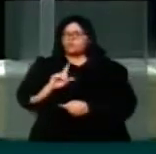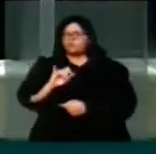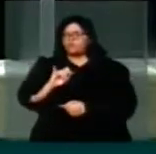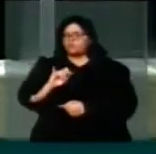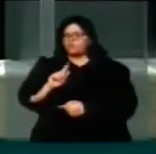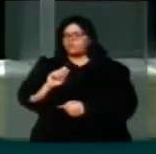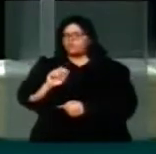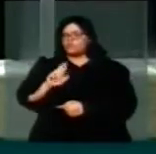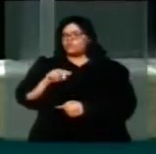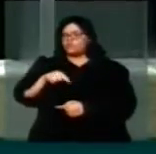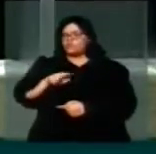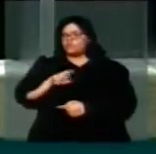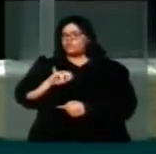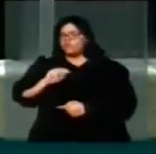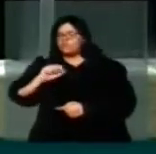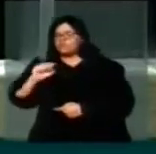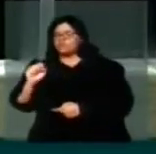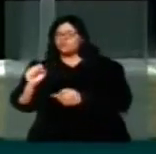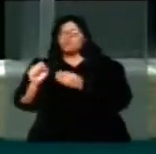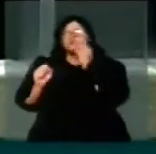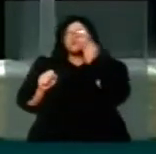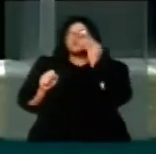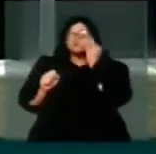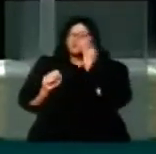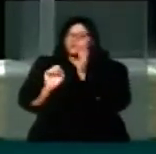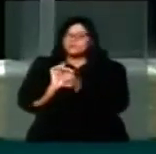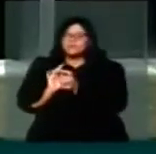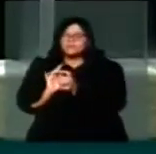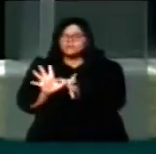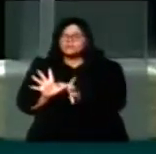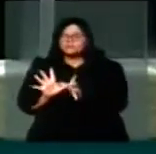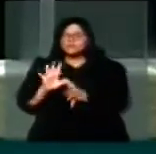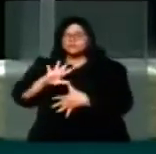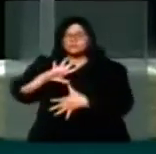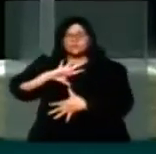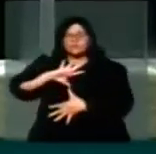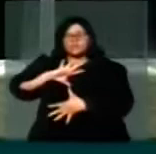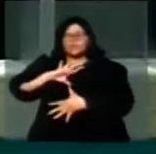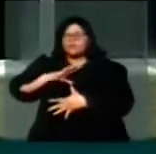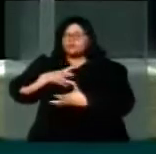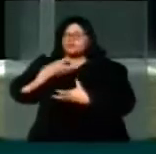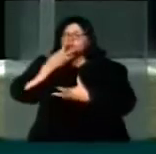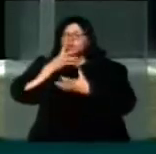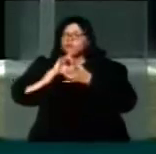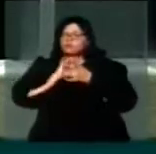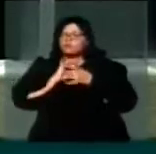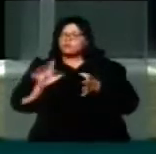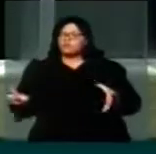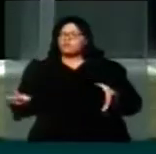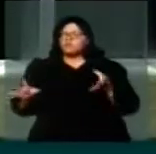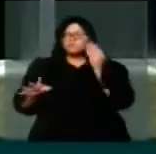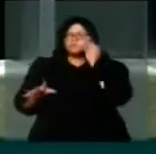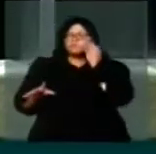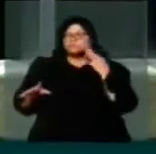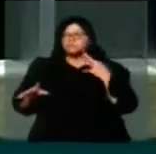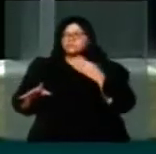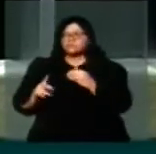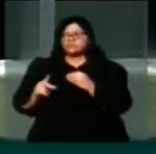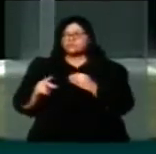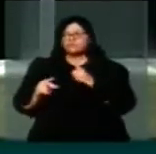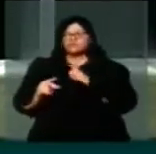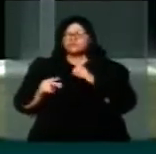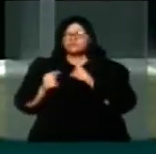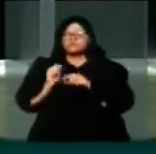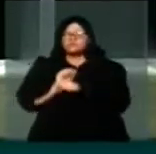luta de libertação da América Latina, na luta que todos tinham expectativa e que se